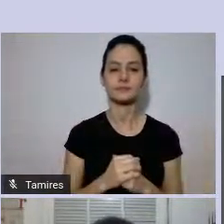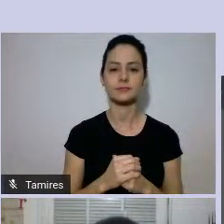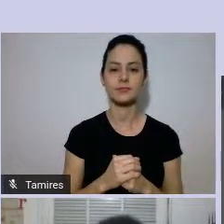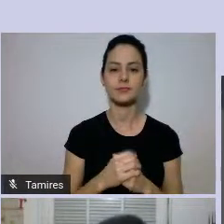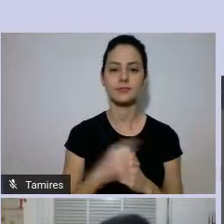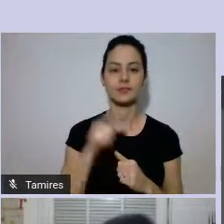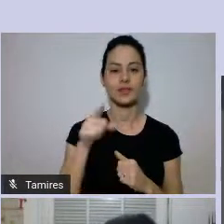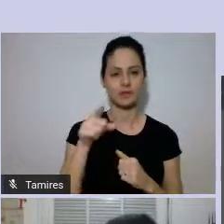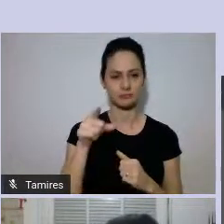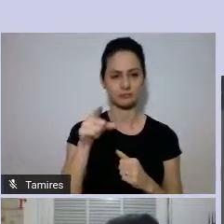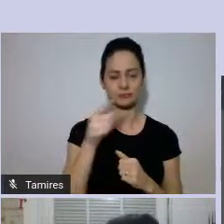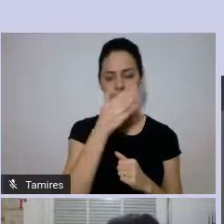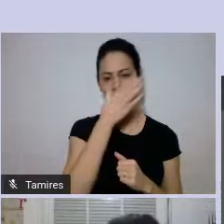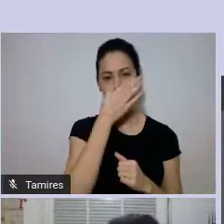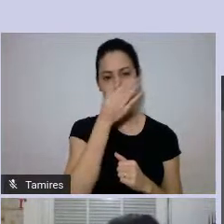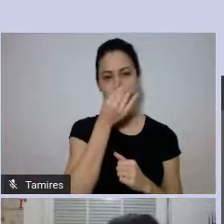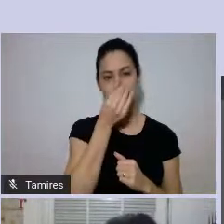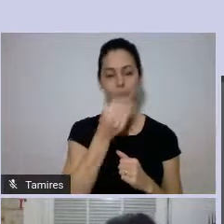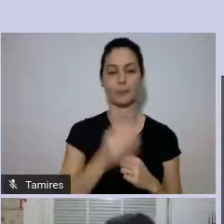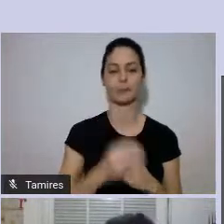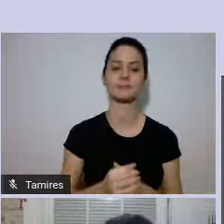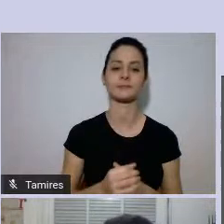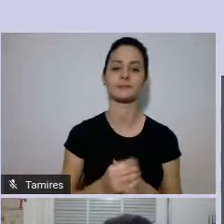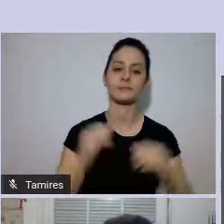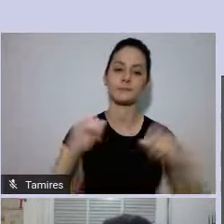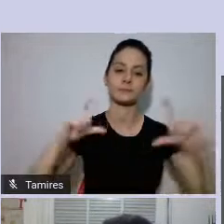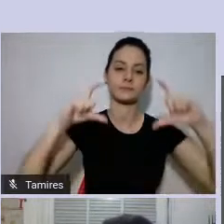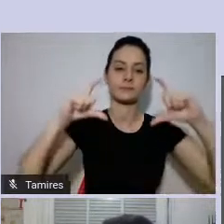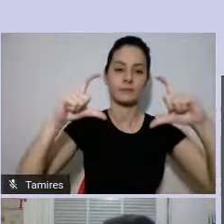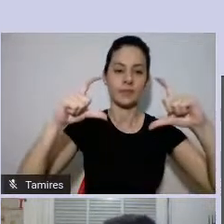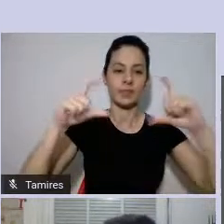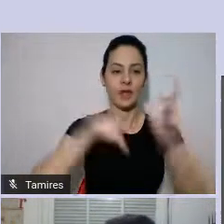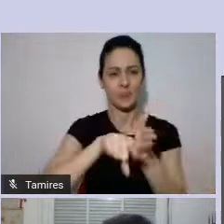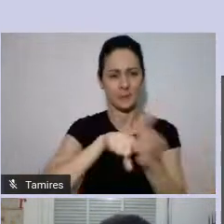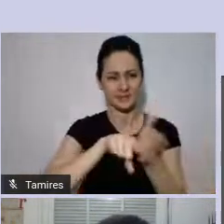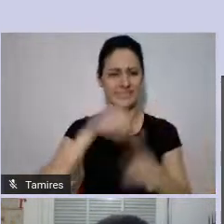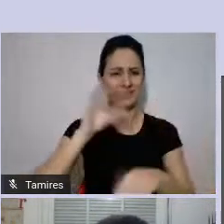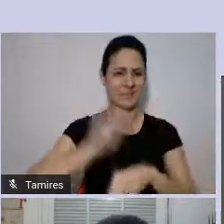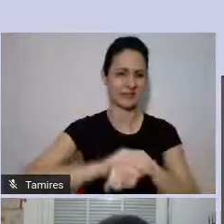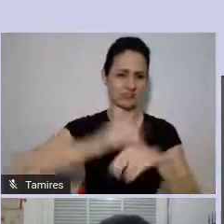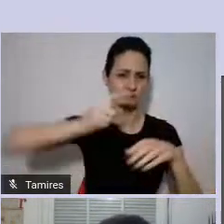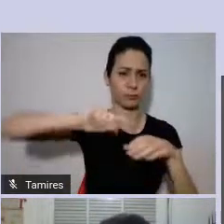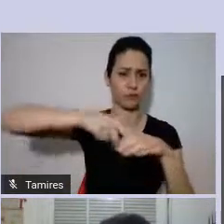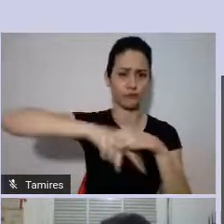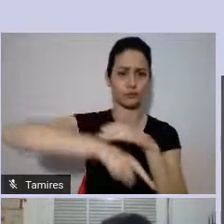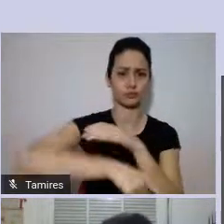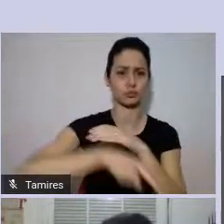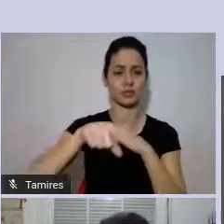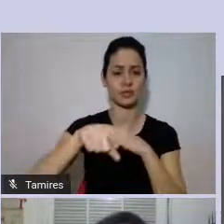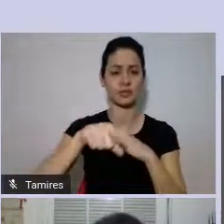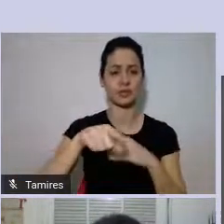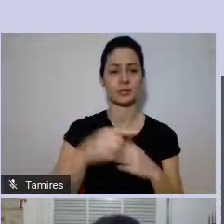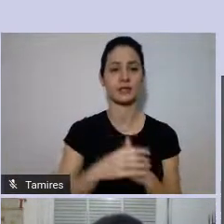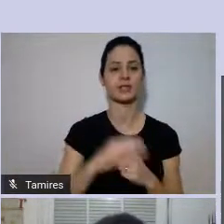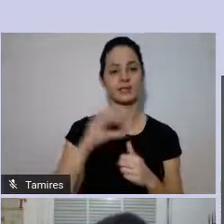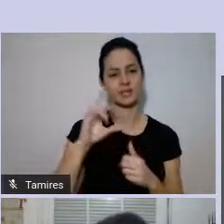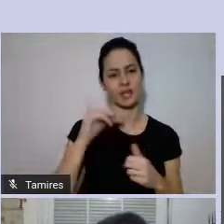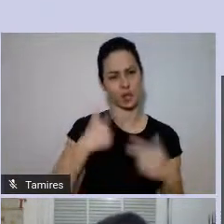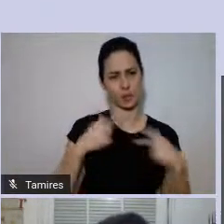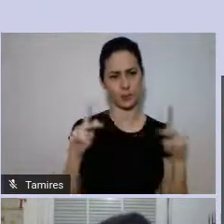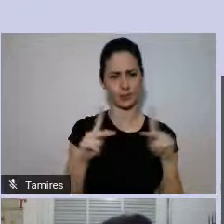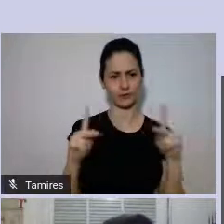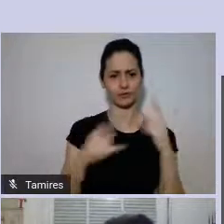é uma, na verdade, é um trechinho de uma pesquisa maior que eu faço, né? A Cris já me apresentou, sou professor da